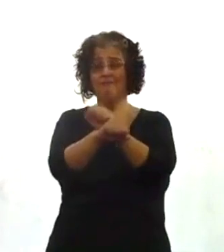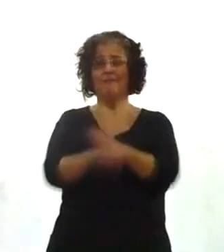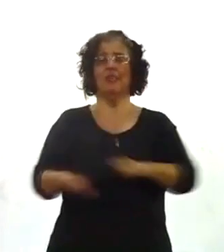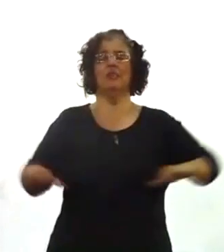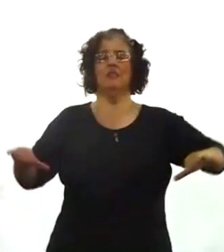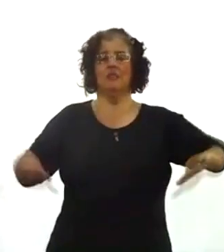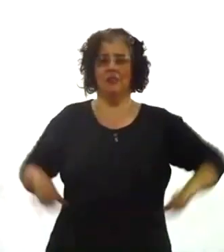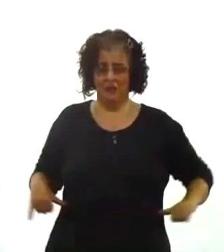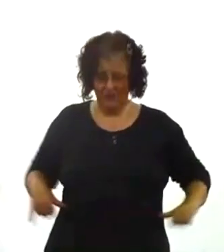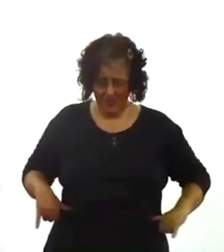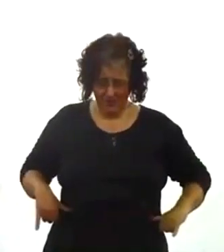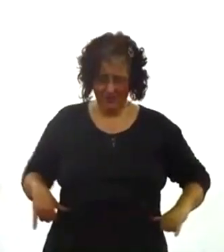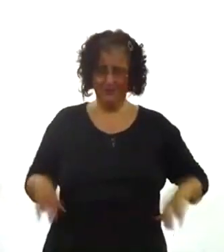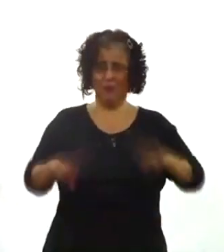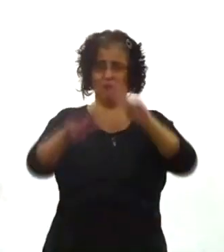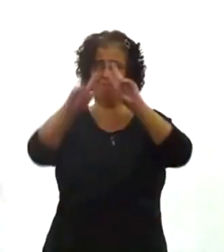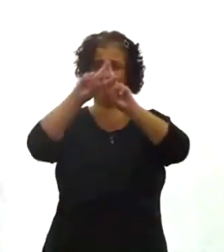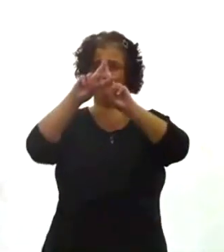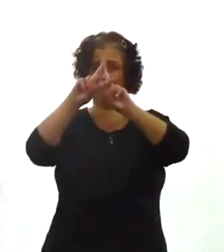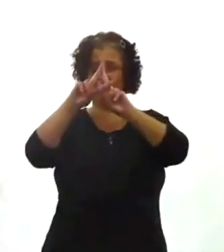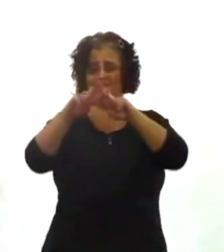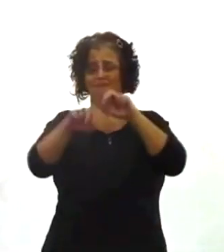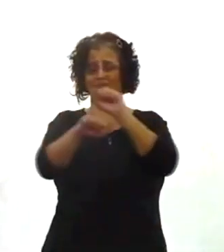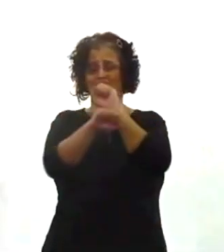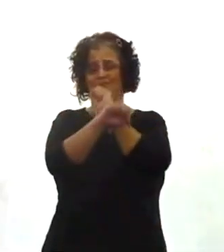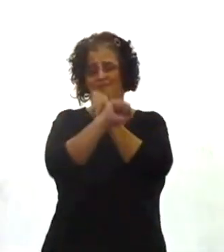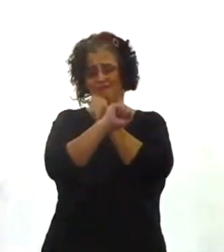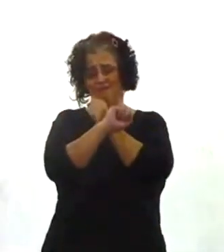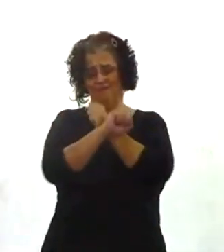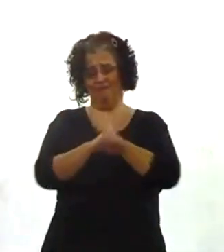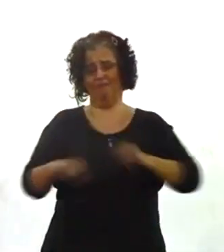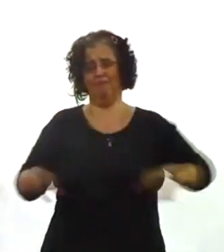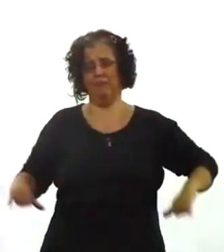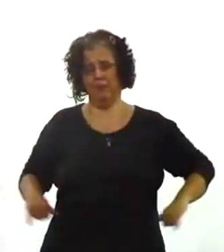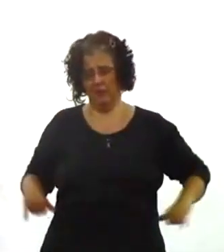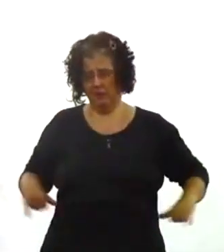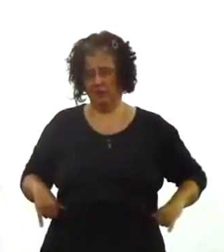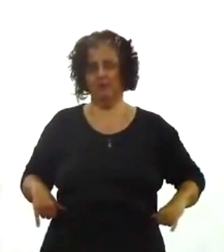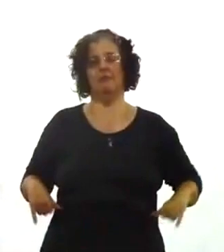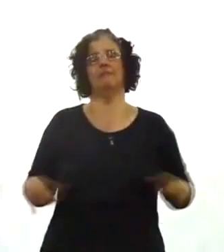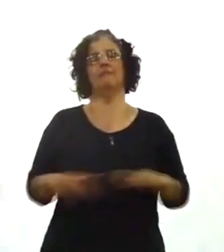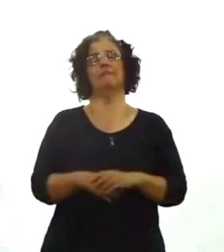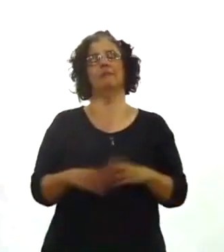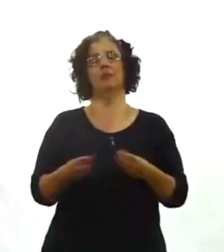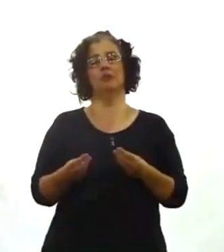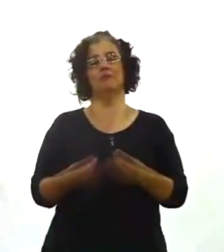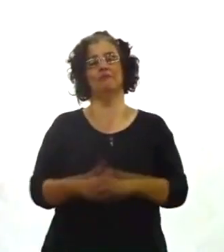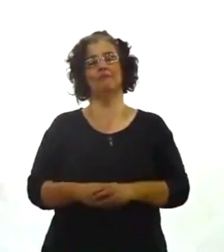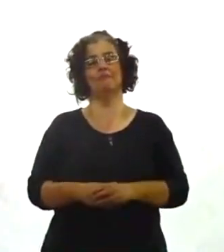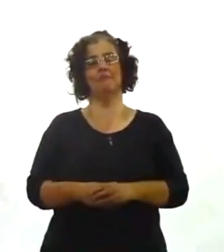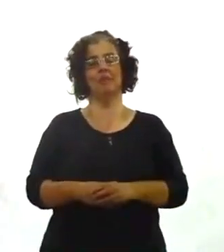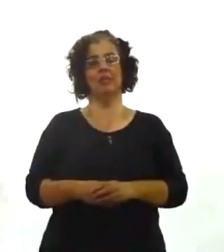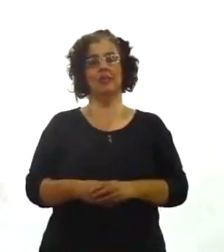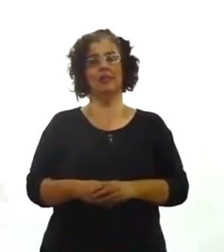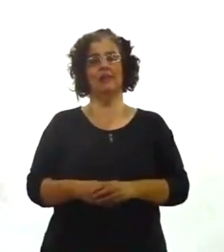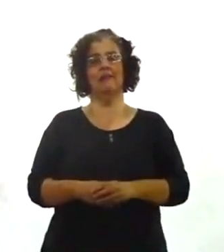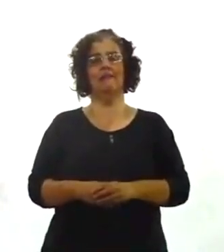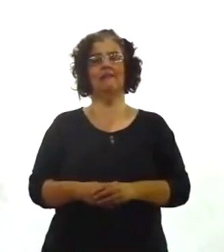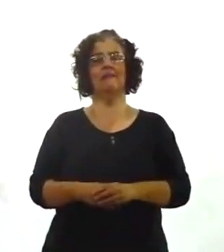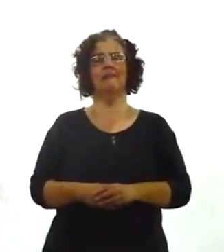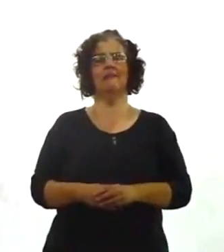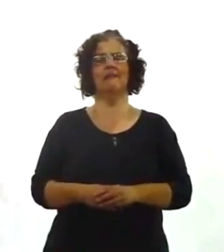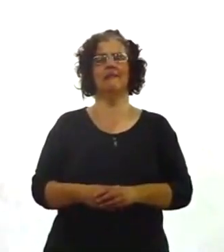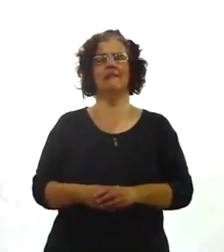Nós temos também o apóstolo Paulo falando aos Coríntios, que em Éfeso ele lutou contra